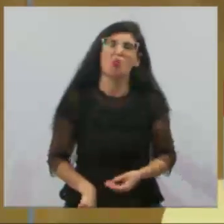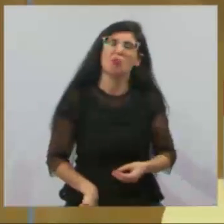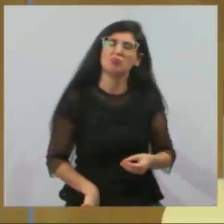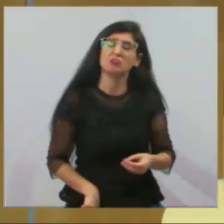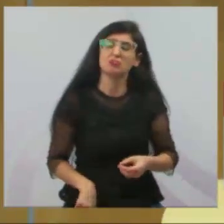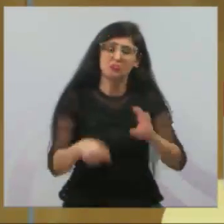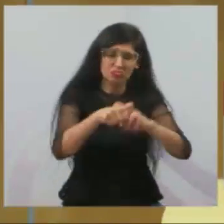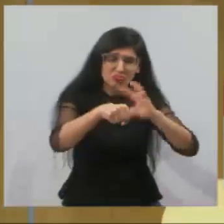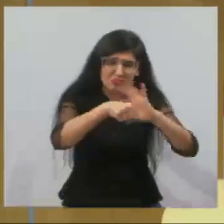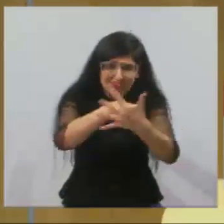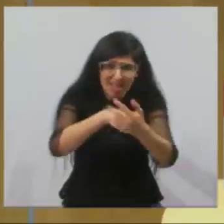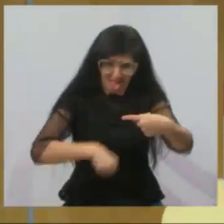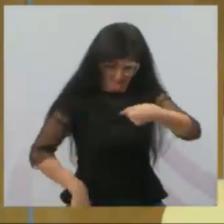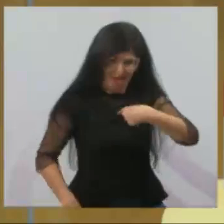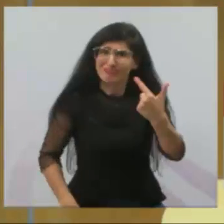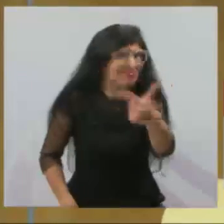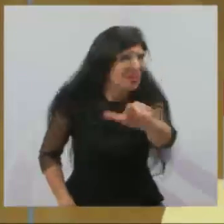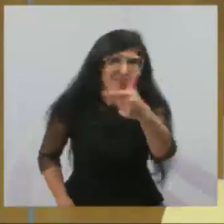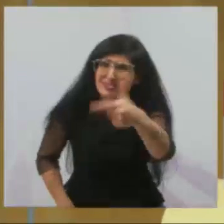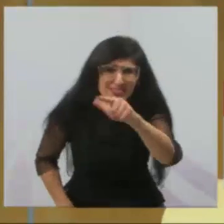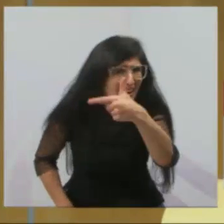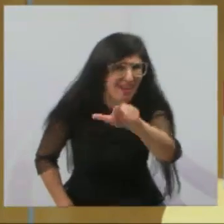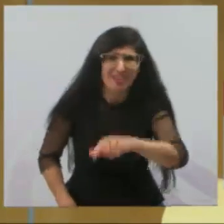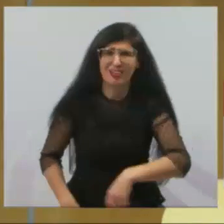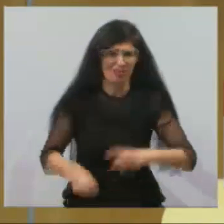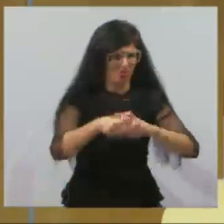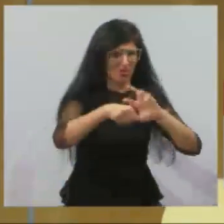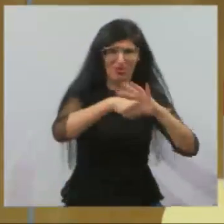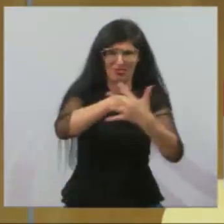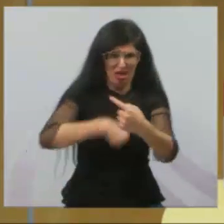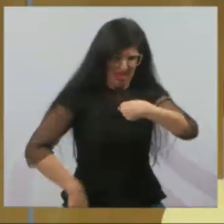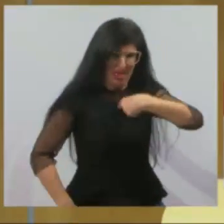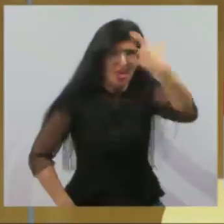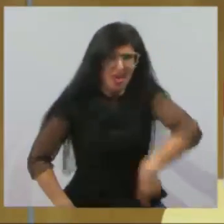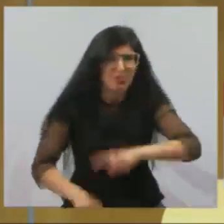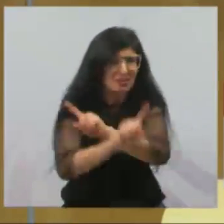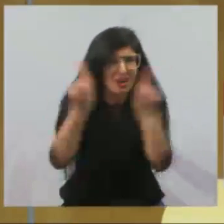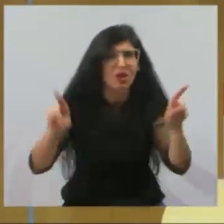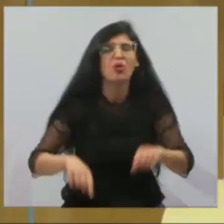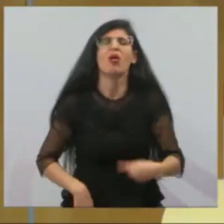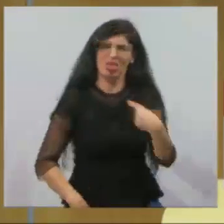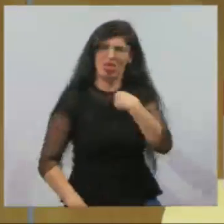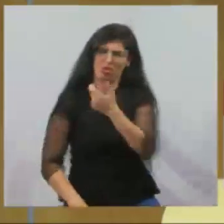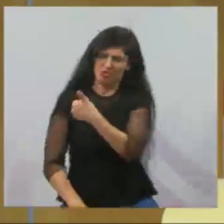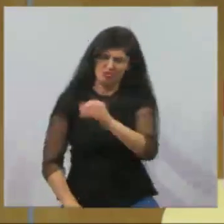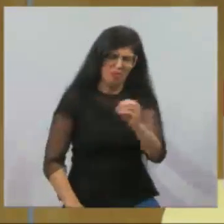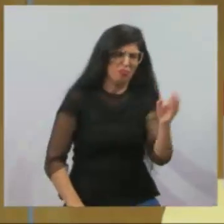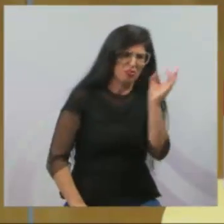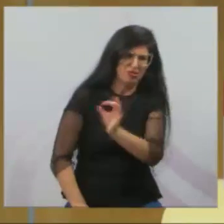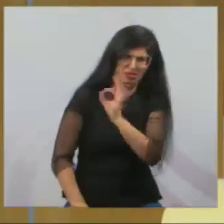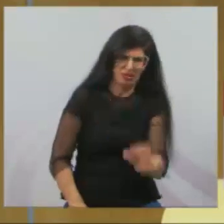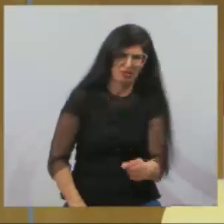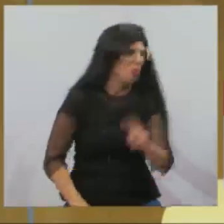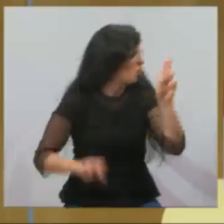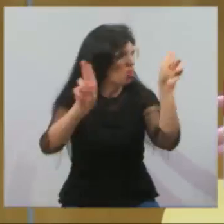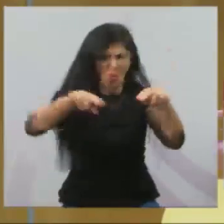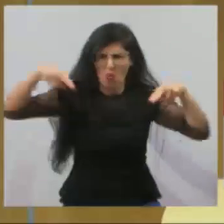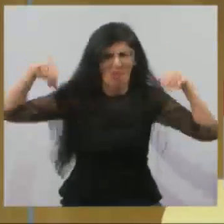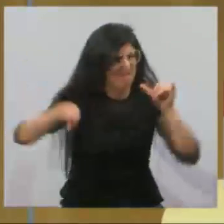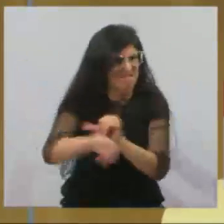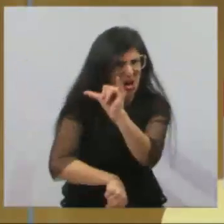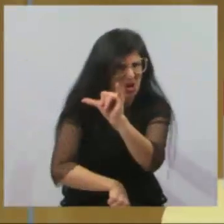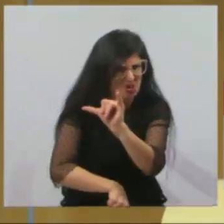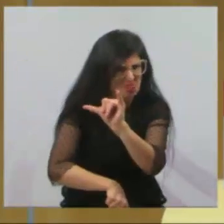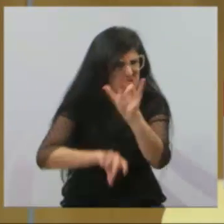a minha obrigação. Tenho 100% de presença em todas as sessões e para mim seria cômodo, Valmir, fugir